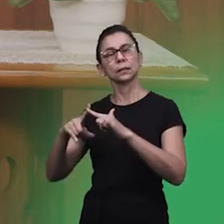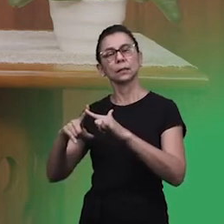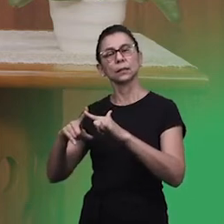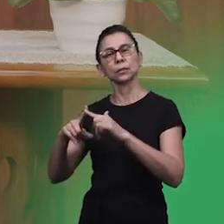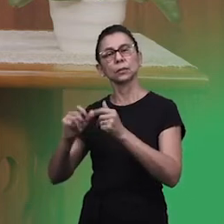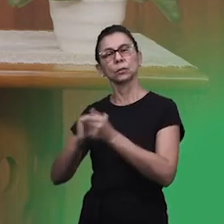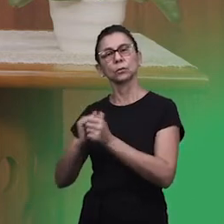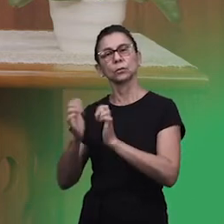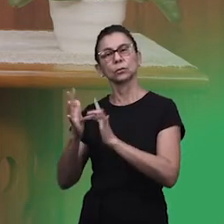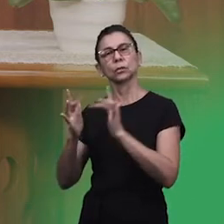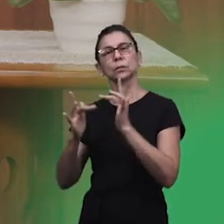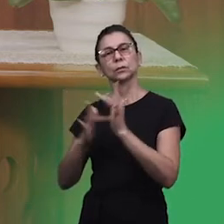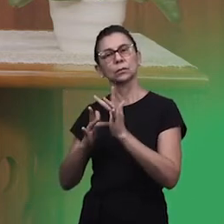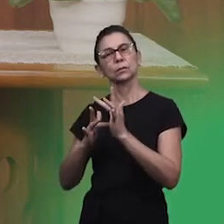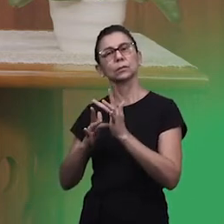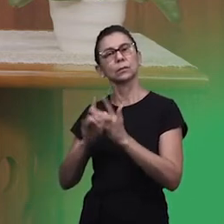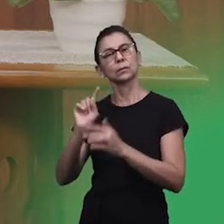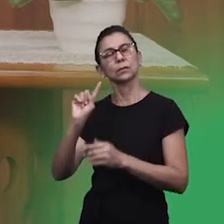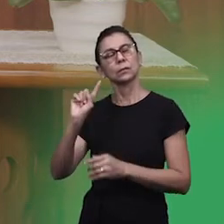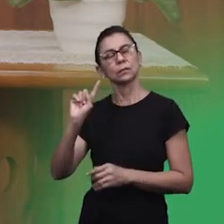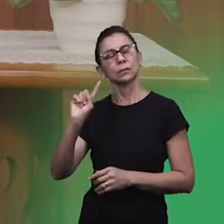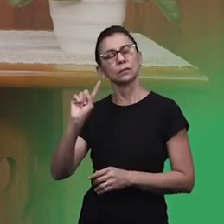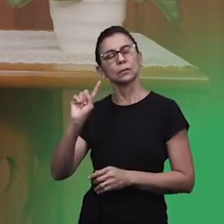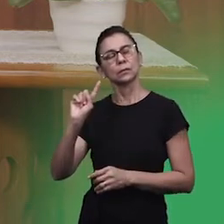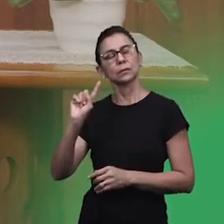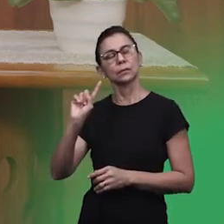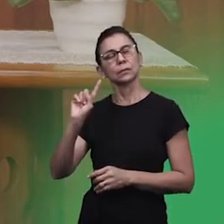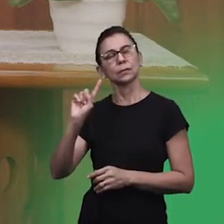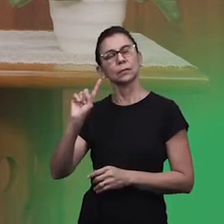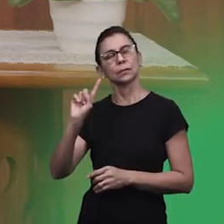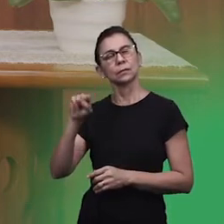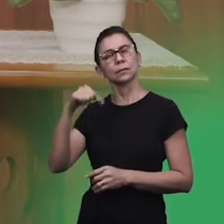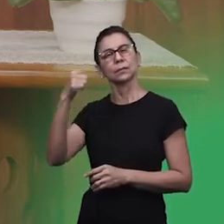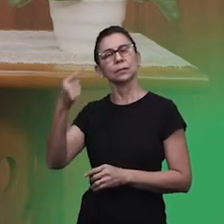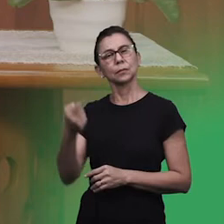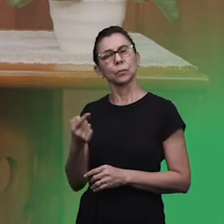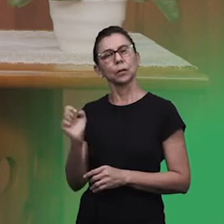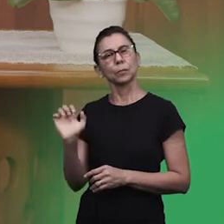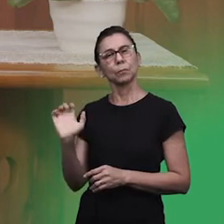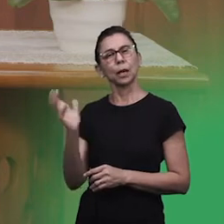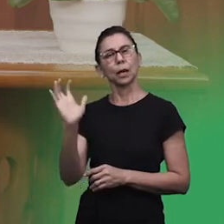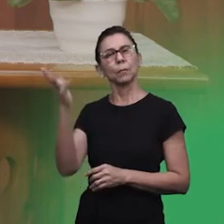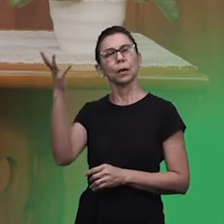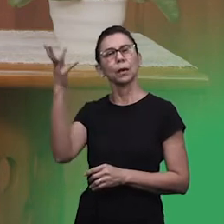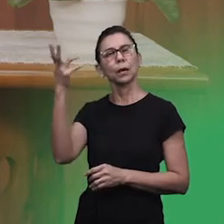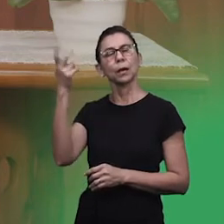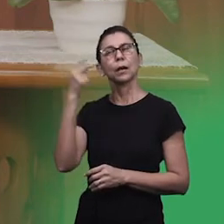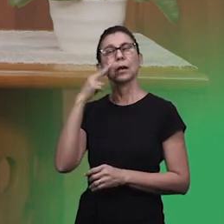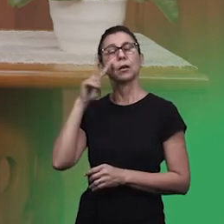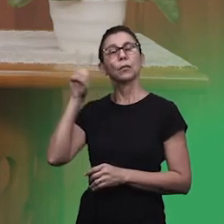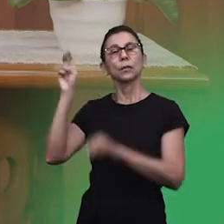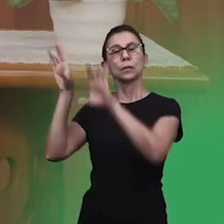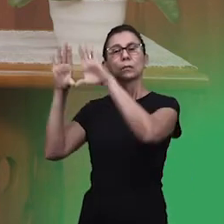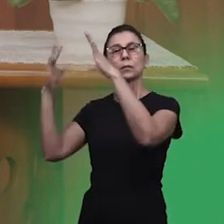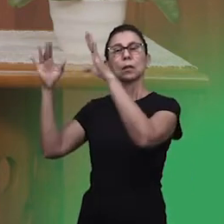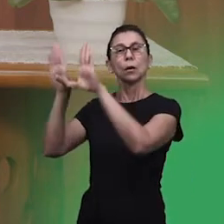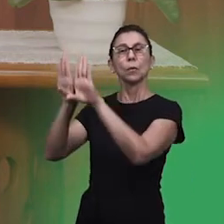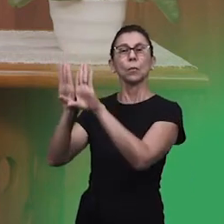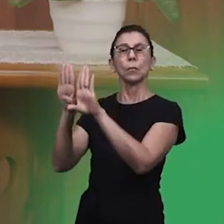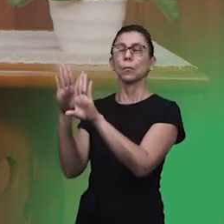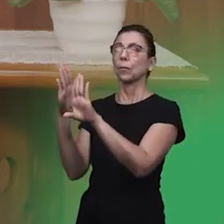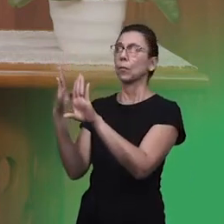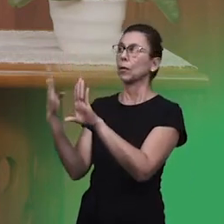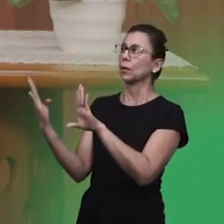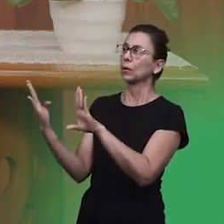dessas coisas, olhei e eis que havia uma porta aberta no céu. Eu quero dizer para você nessa noite,